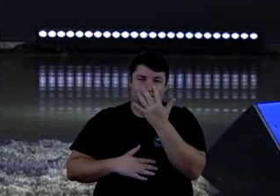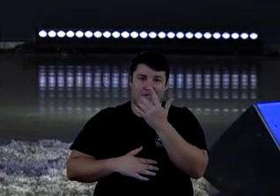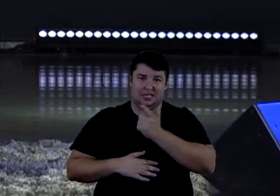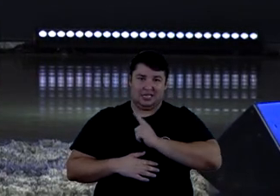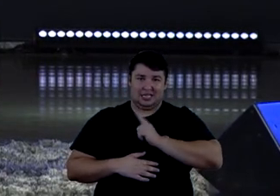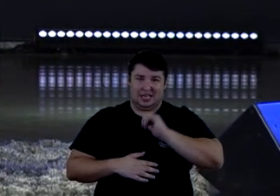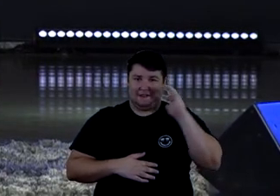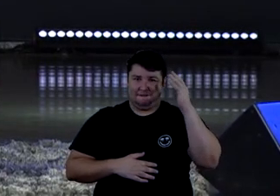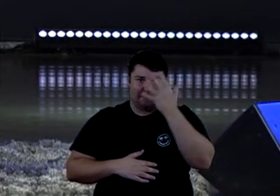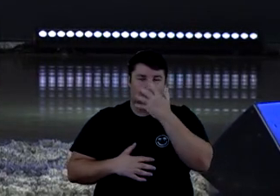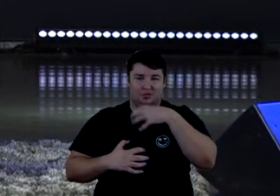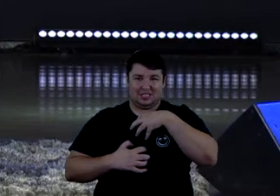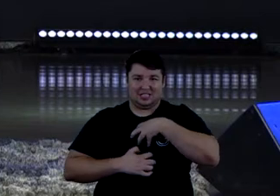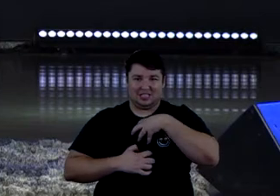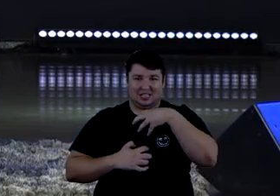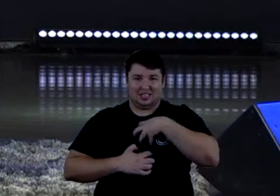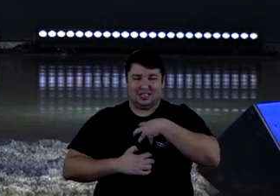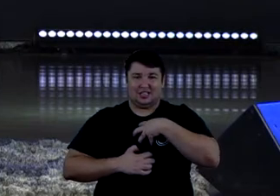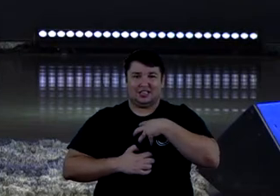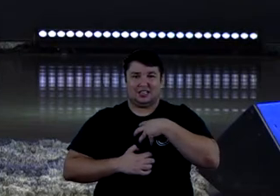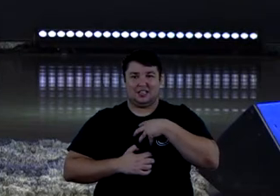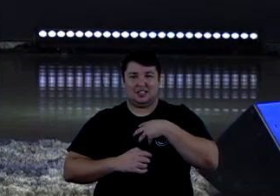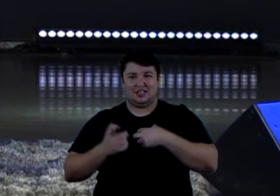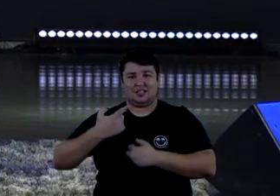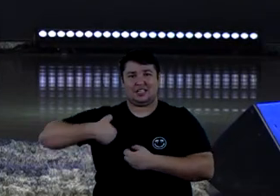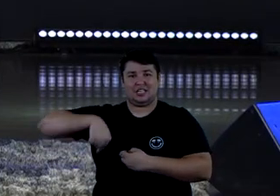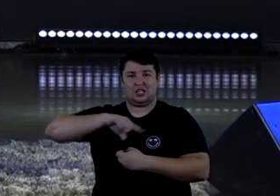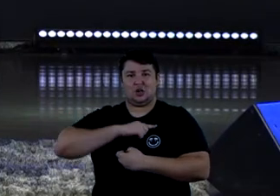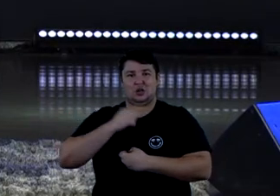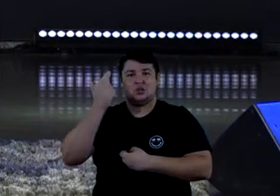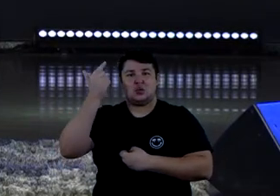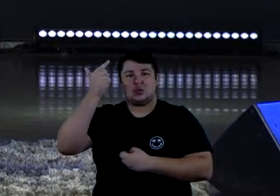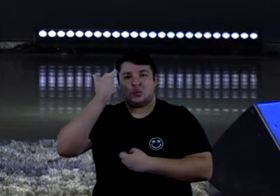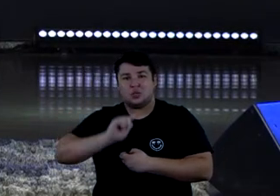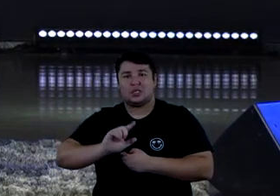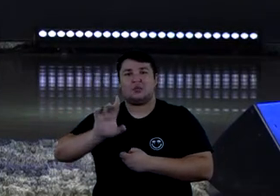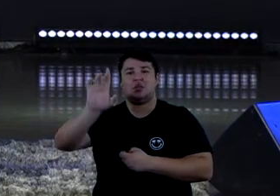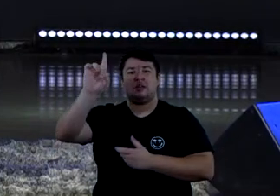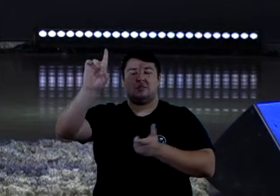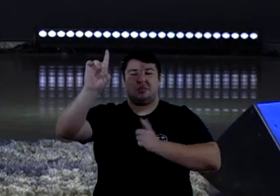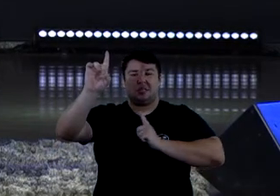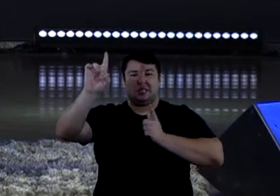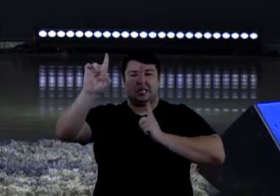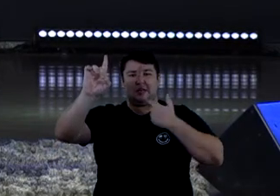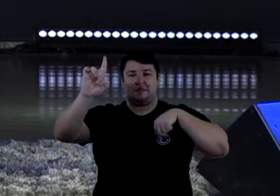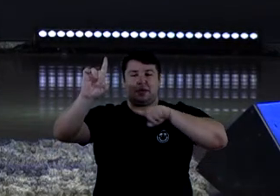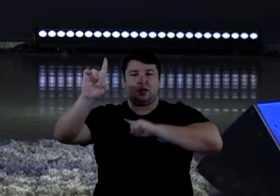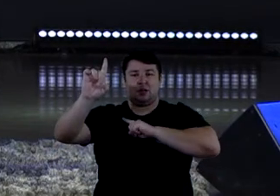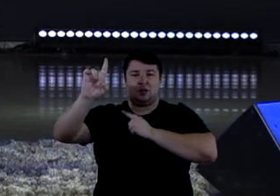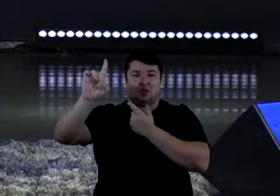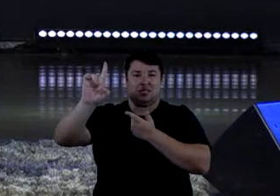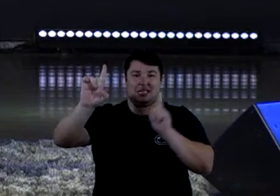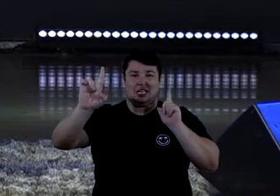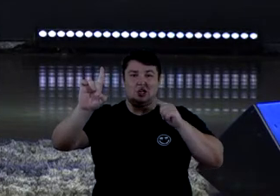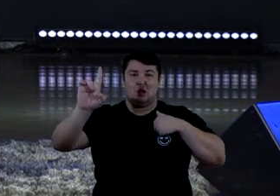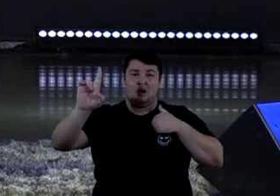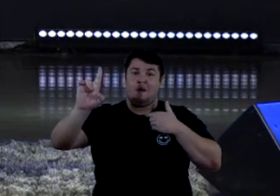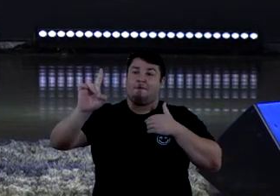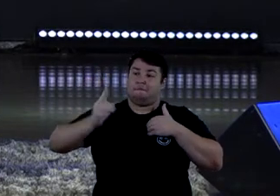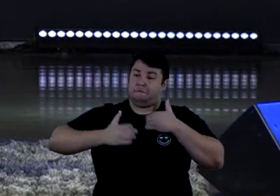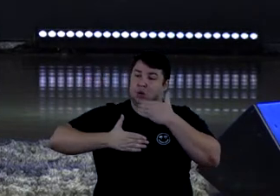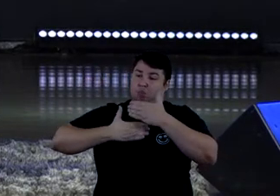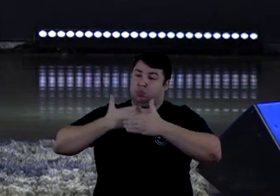a falsa sensação de que nós já alcançamos o que Deus tem para nós, quando na verdade nós saímos da rota da evolução.